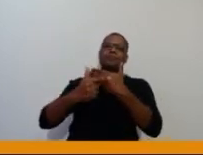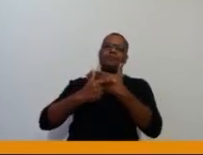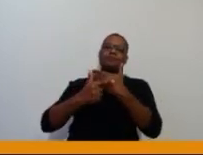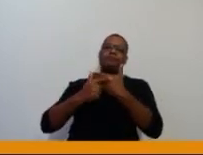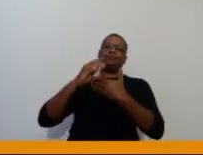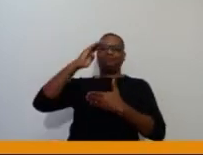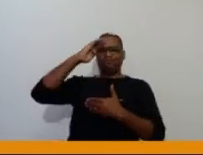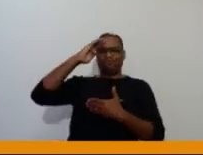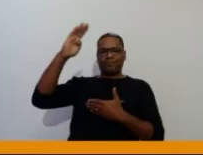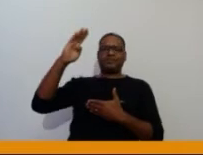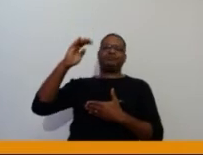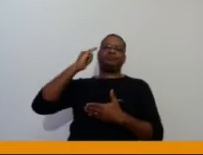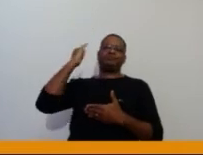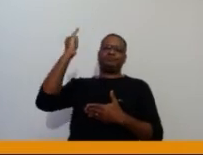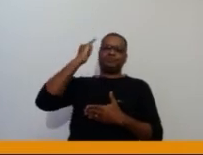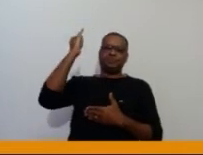fortalecer e